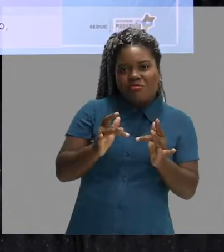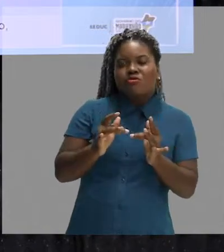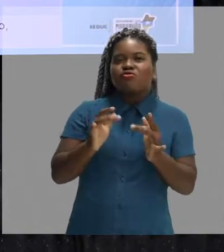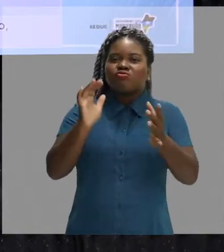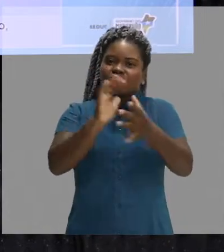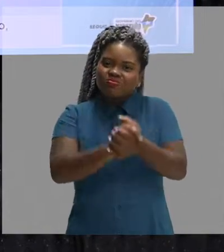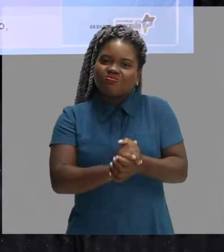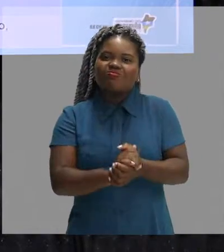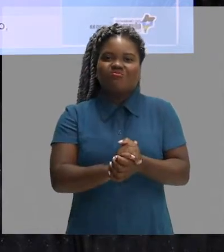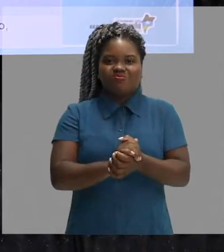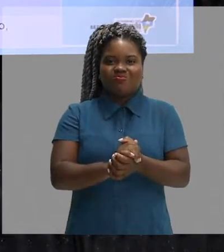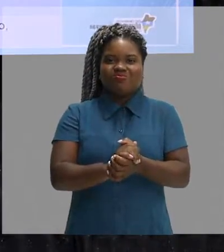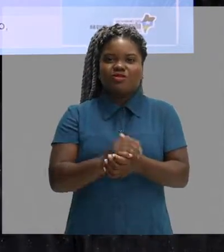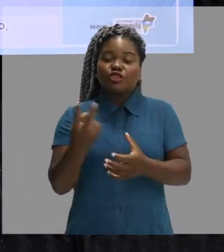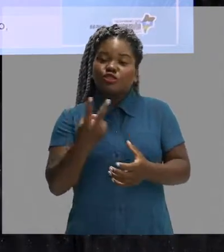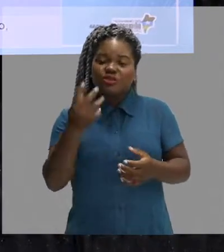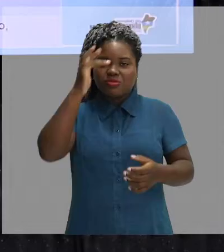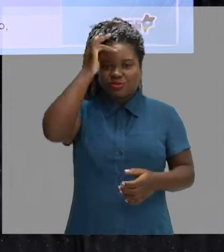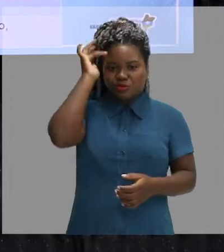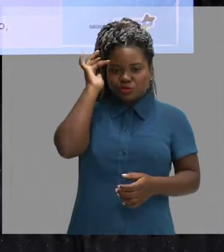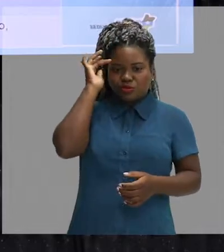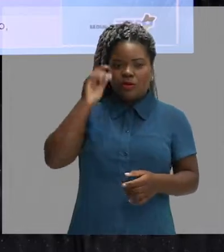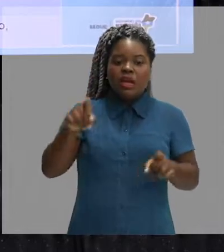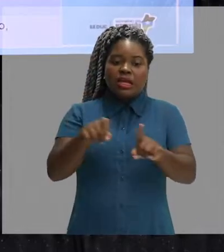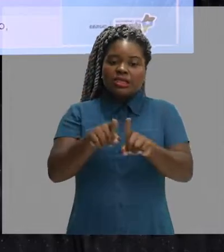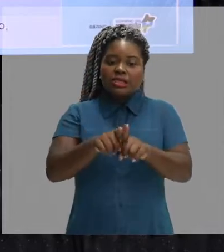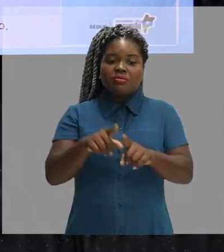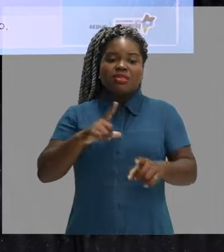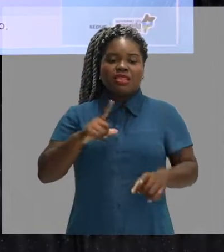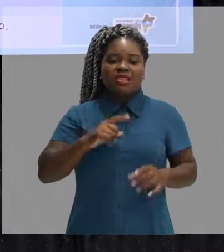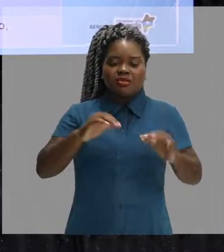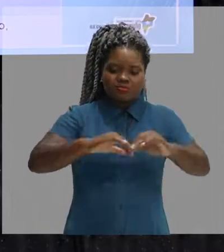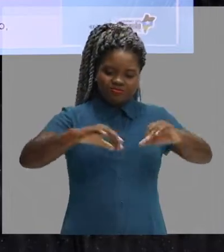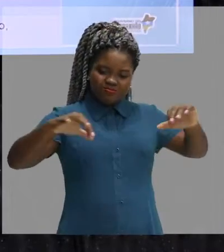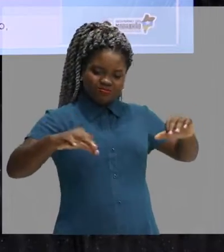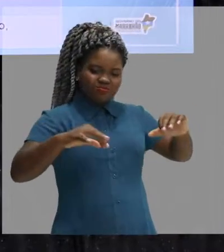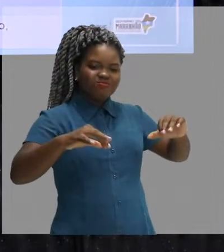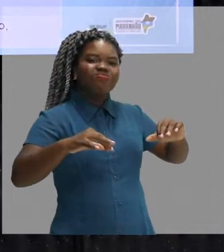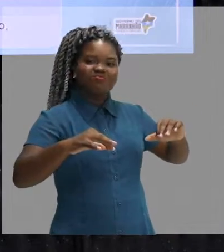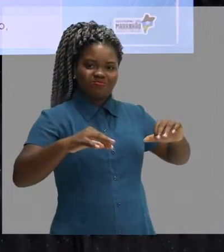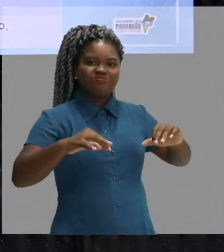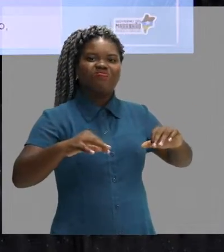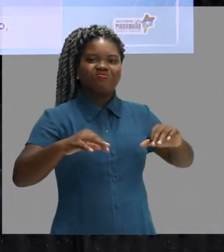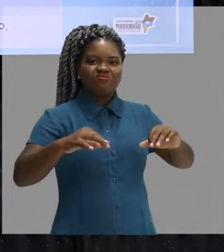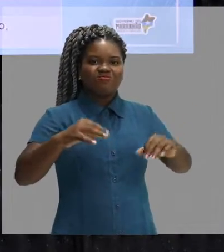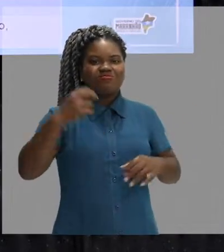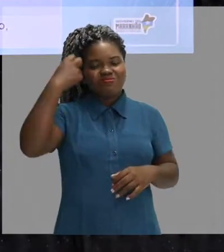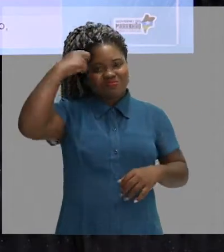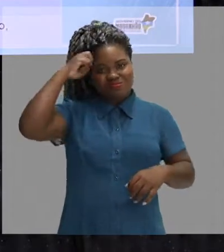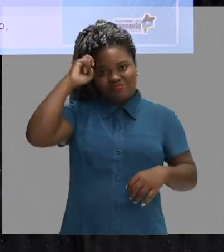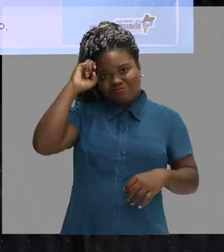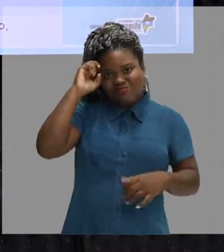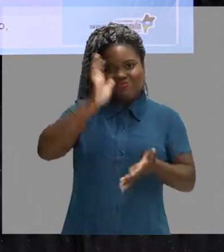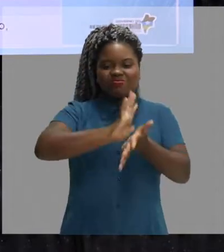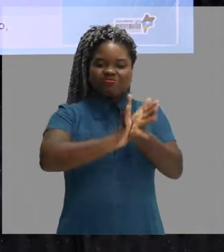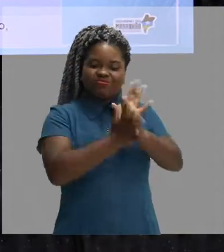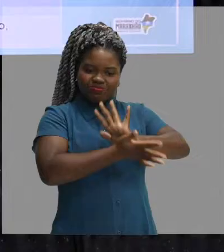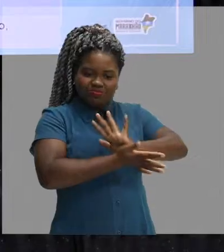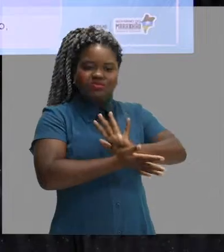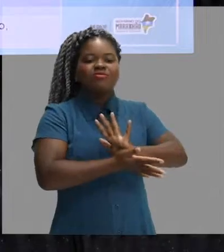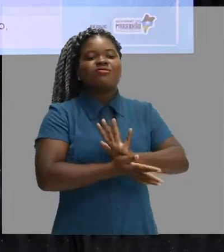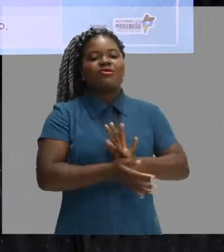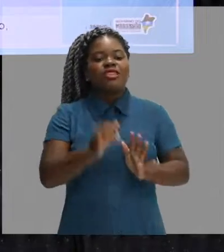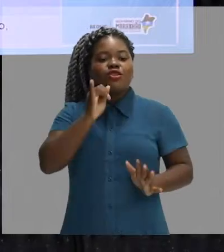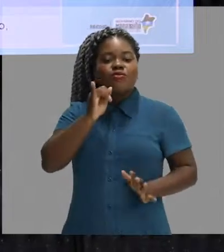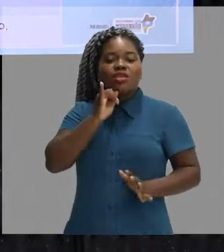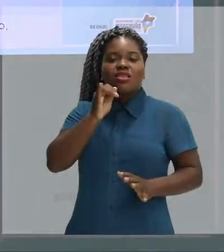violência social, a discriminação, a segregação, o preconceito, a intolerância, são exemplos de violência